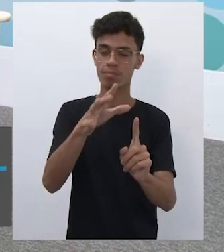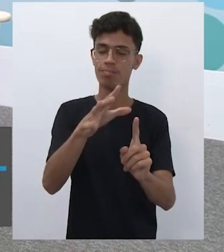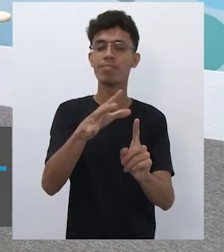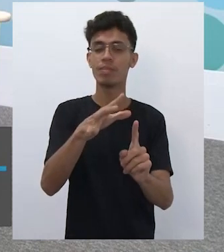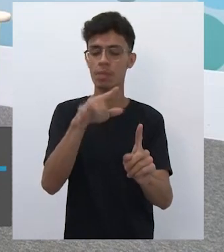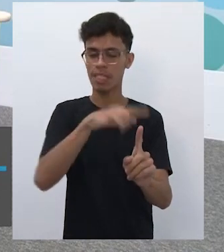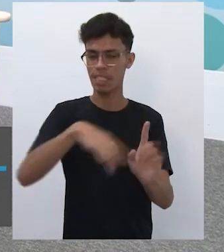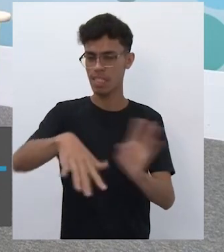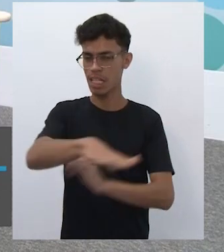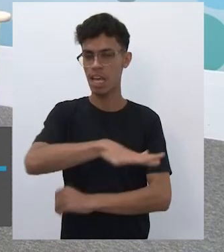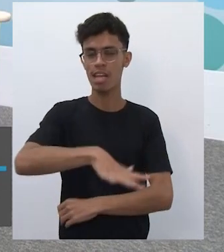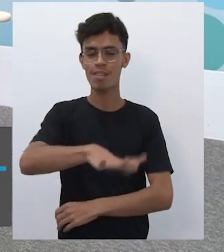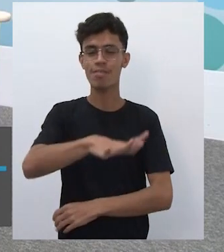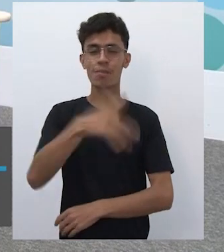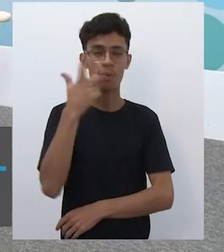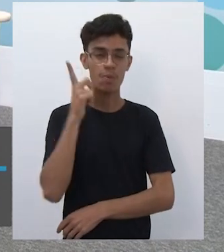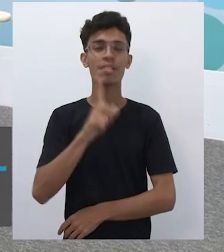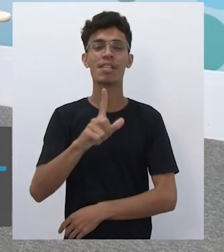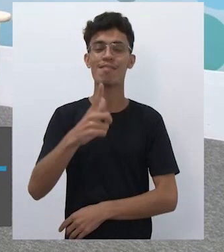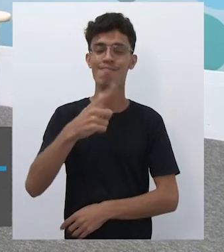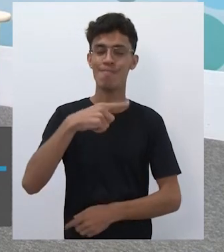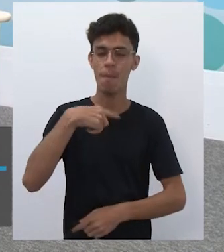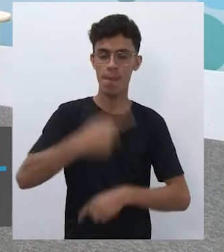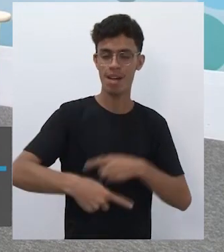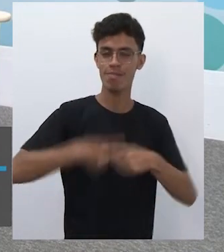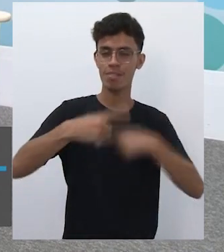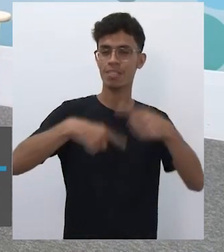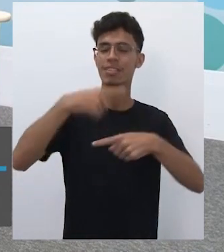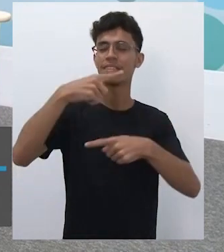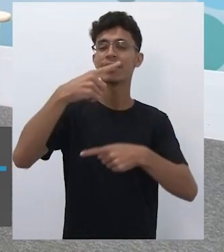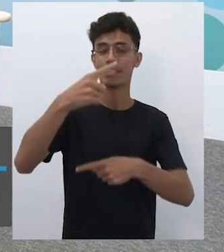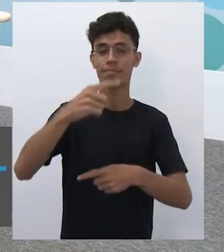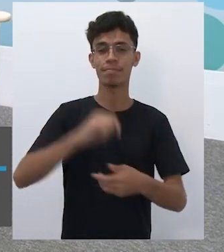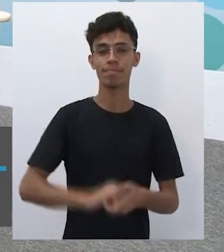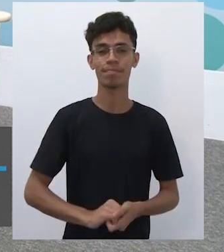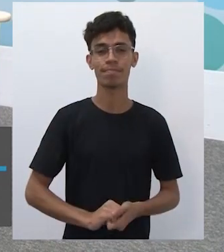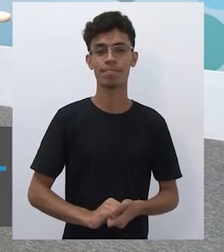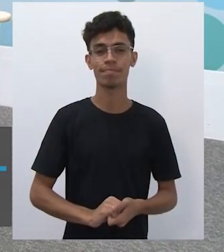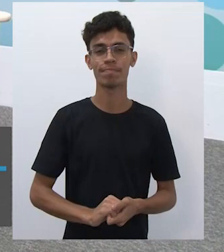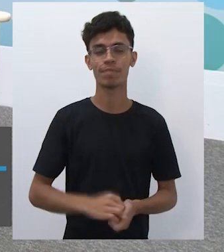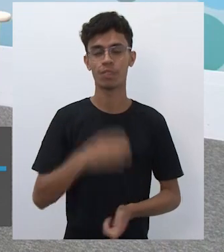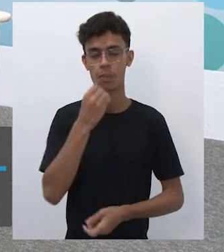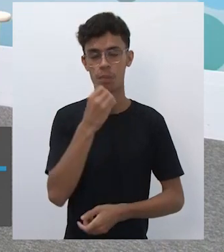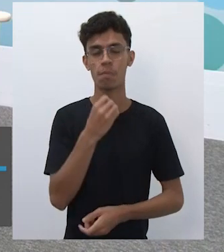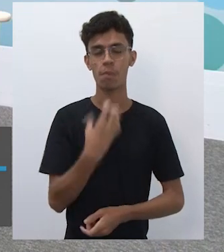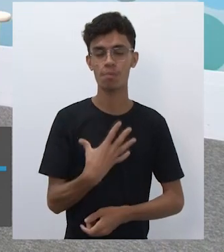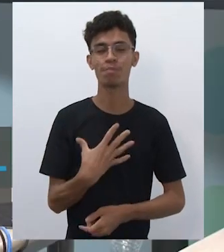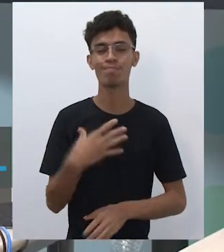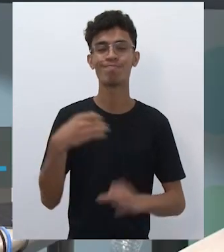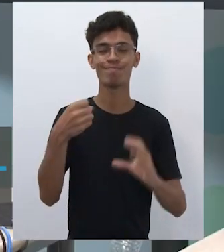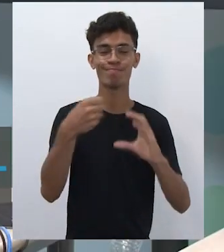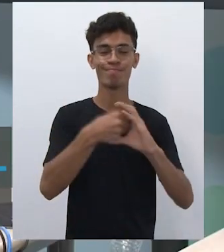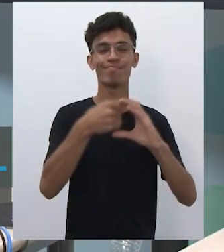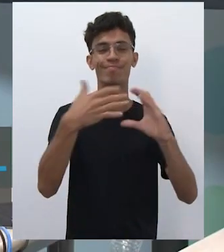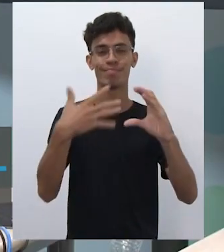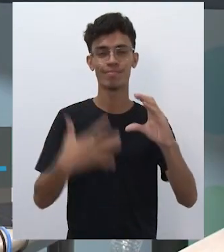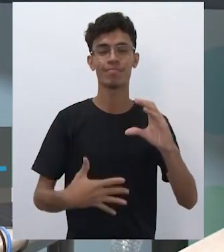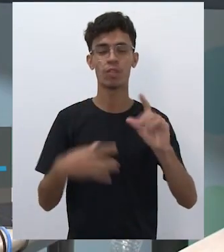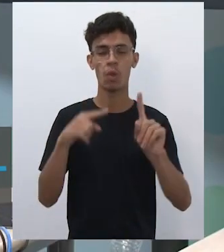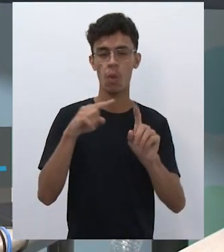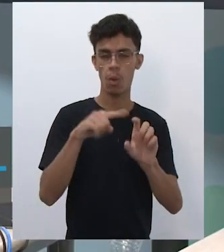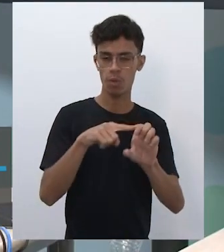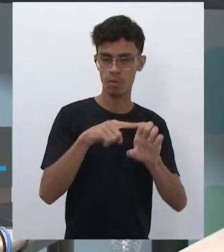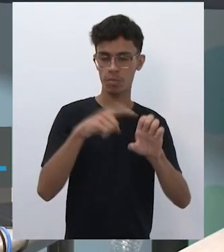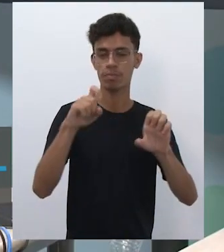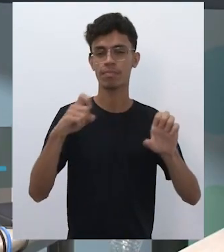as pessoas possam se desenvolver, né, socialmente, né? Sensacional. Muito bom, professor Anderson, essas características do empreendedor